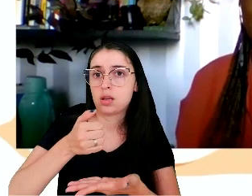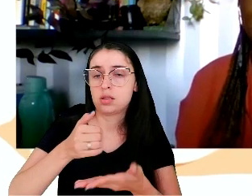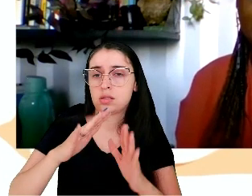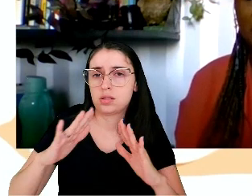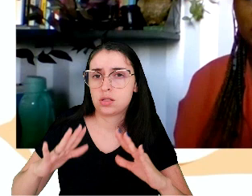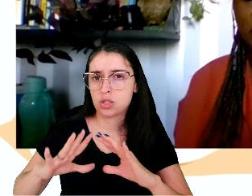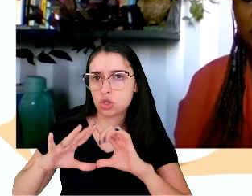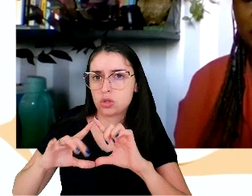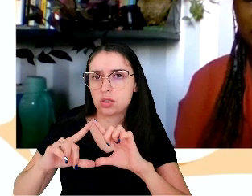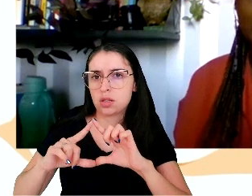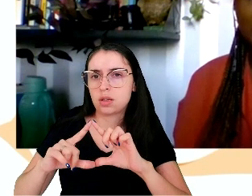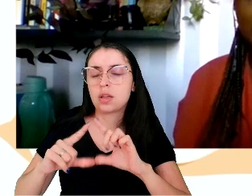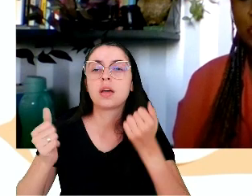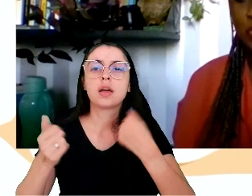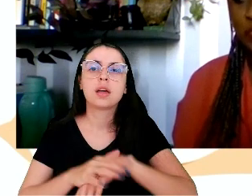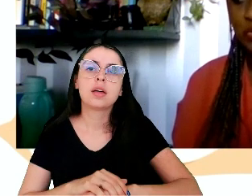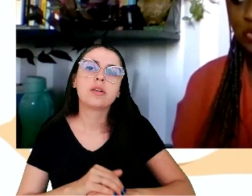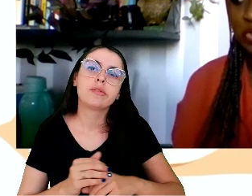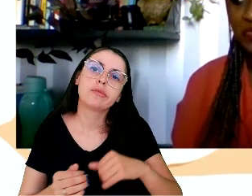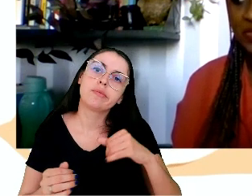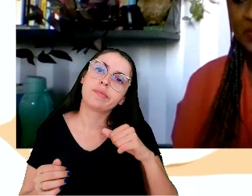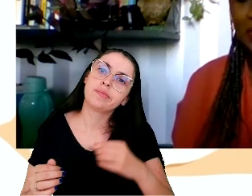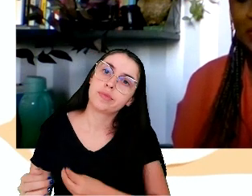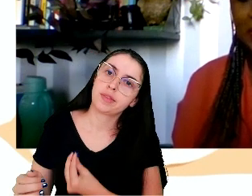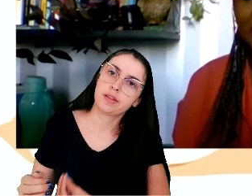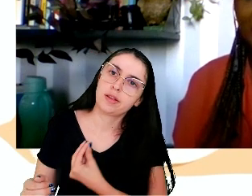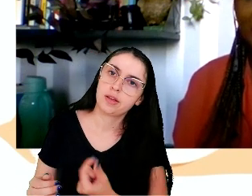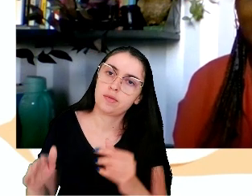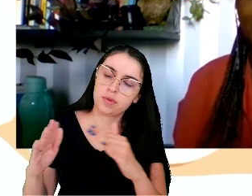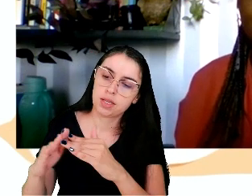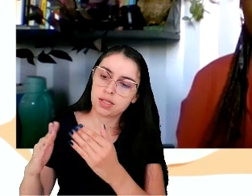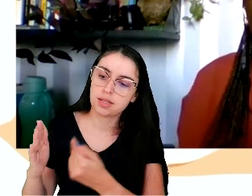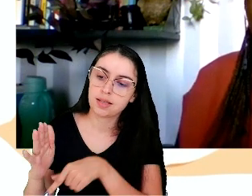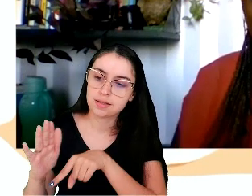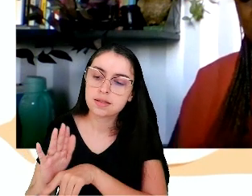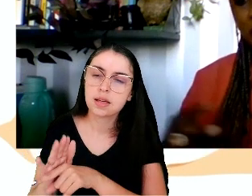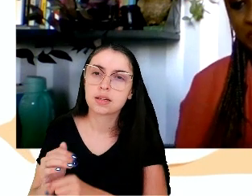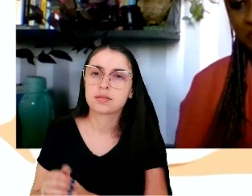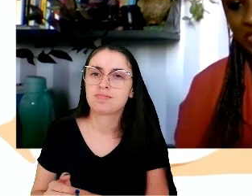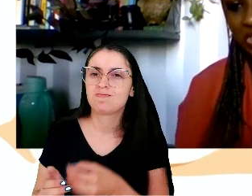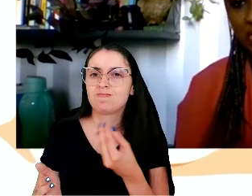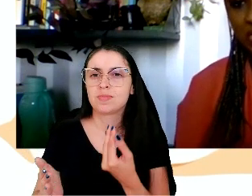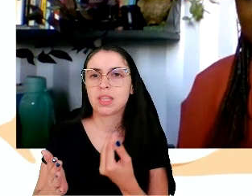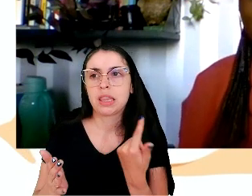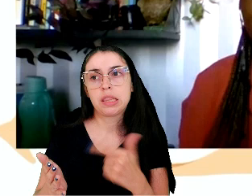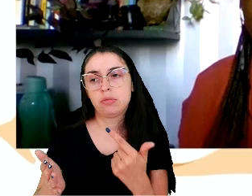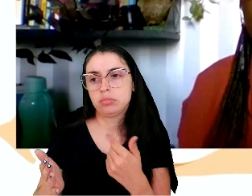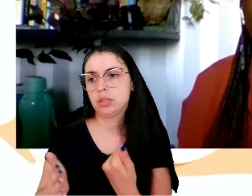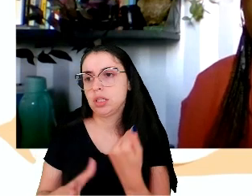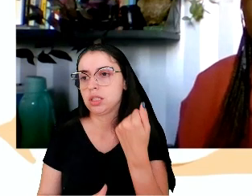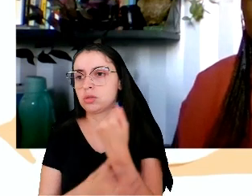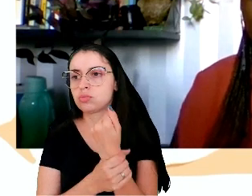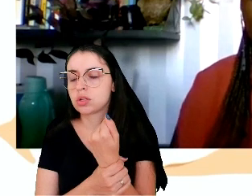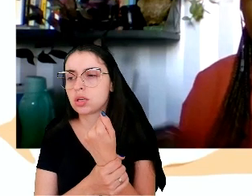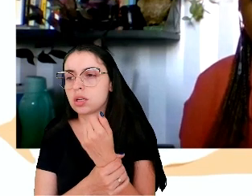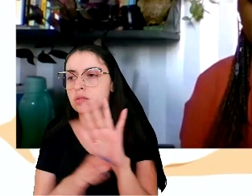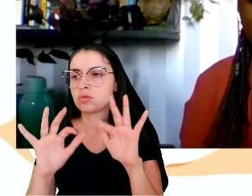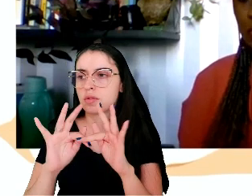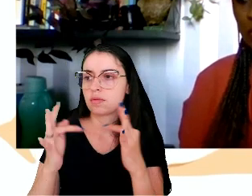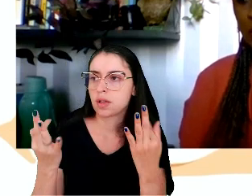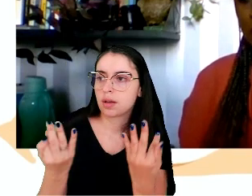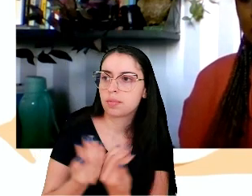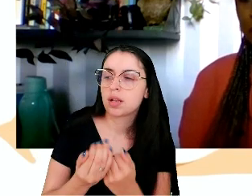vivem em lares inseguros. Inseguros do ponto de vista das relações afetivas, onde existe